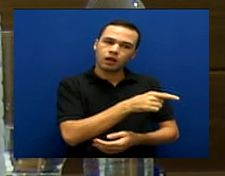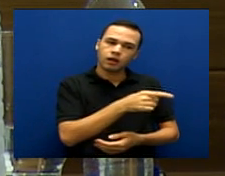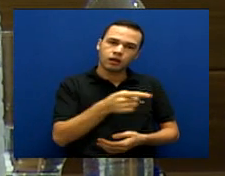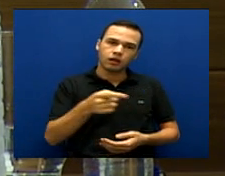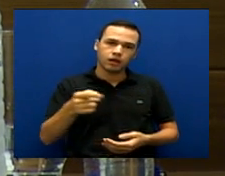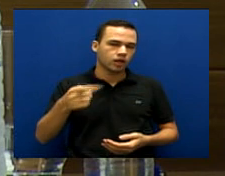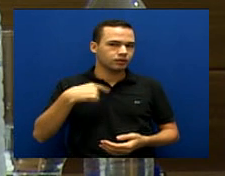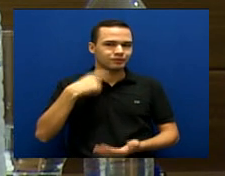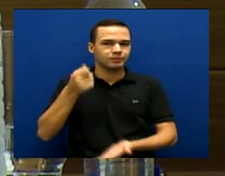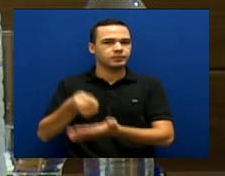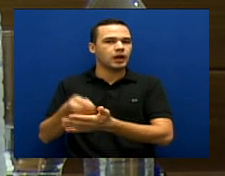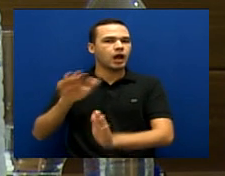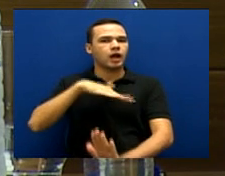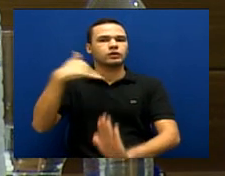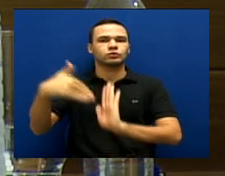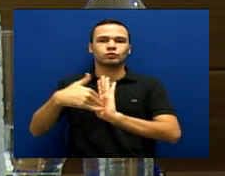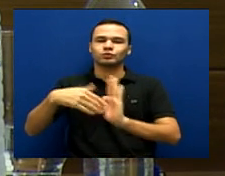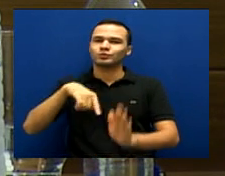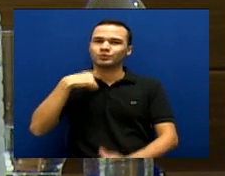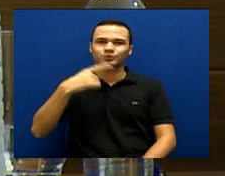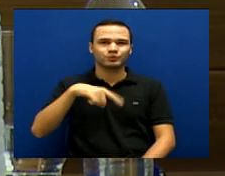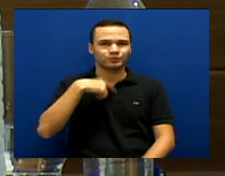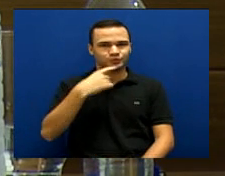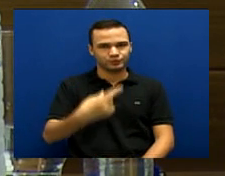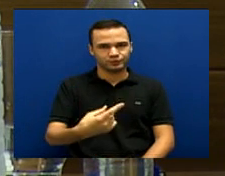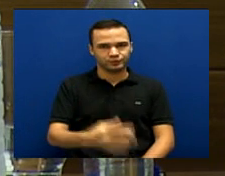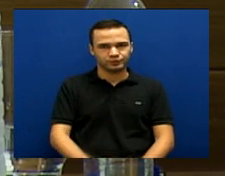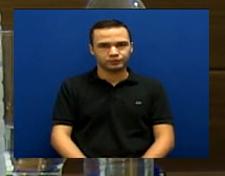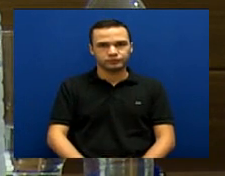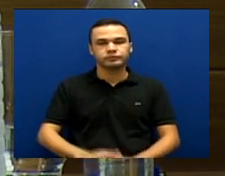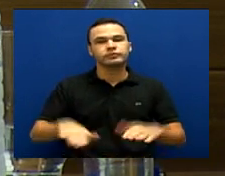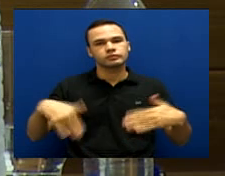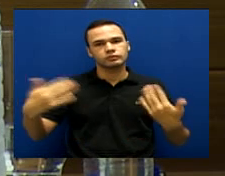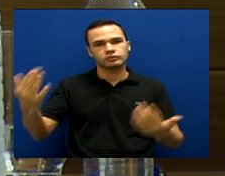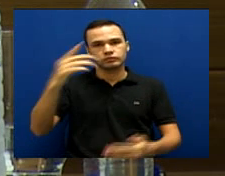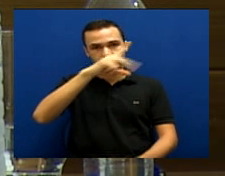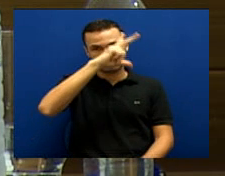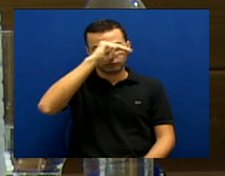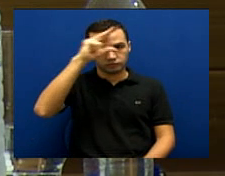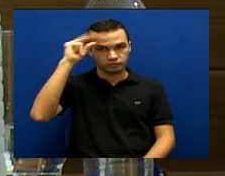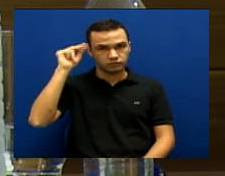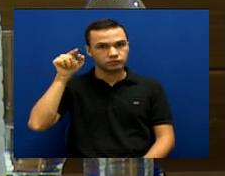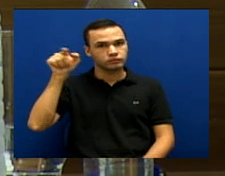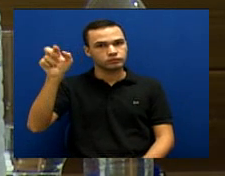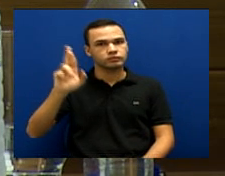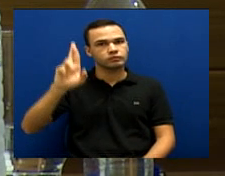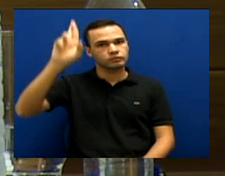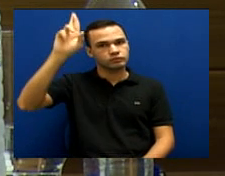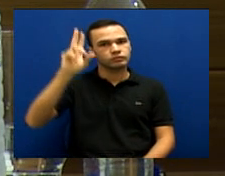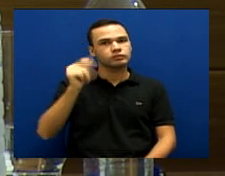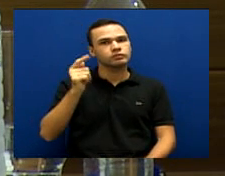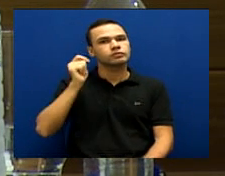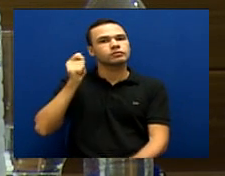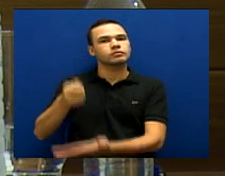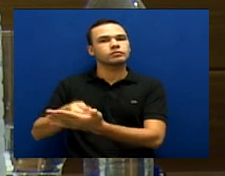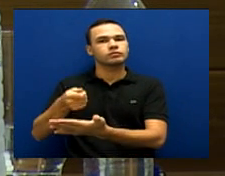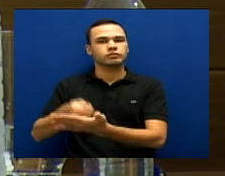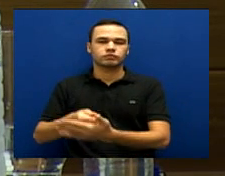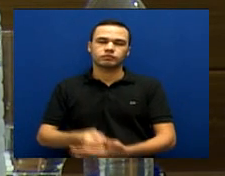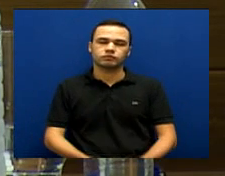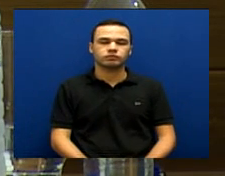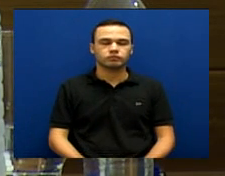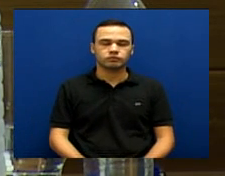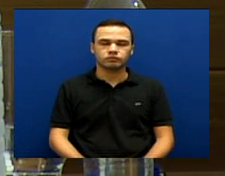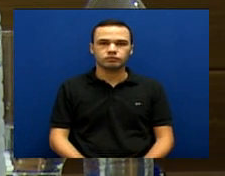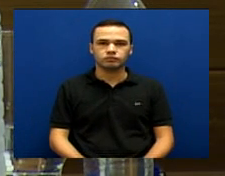para cobrir toda a despesa em e aí a prefeitura tem que colocar recursos em um parque tecnológico